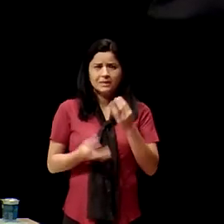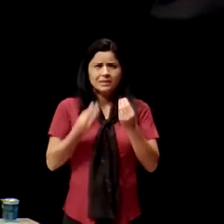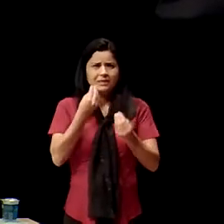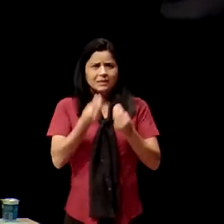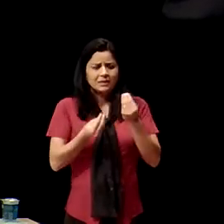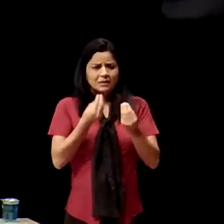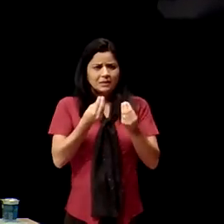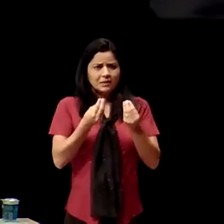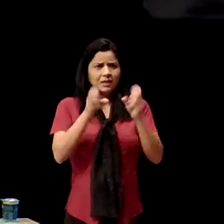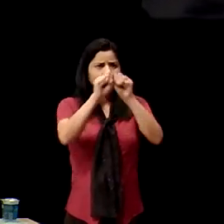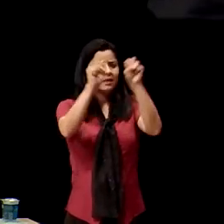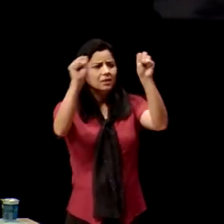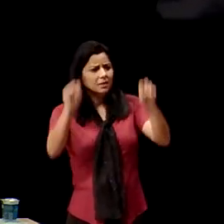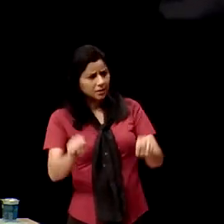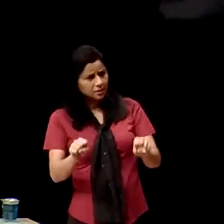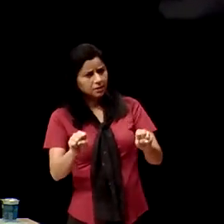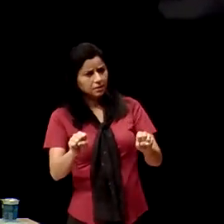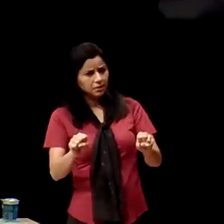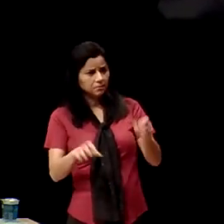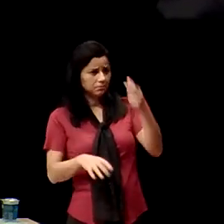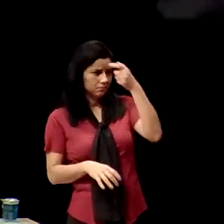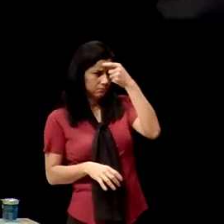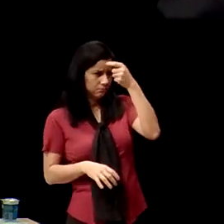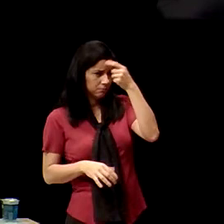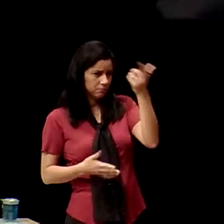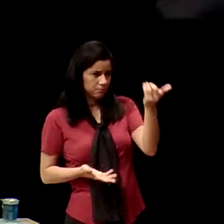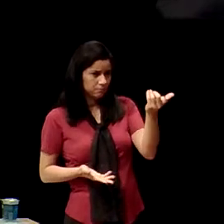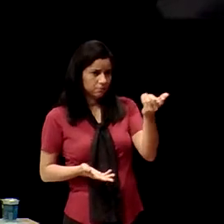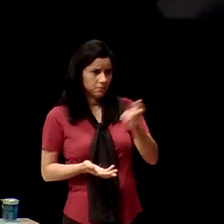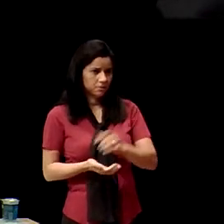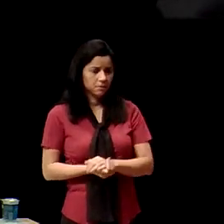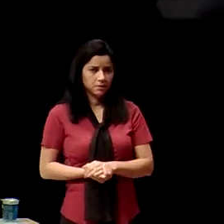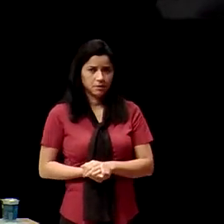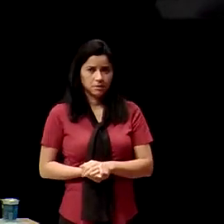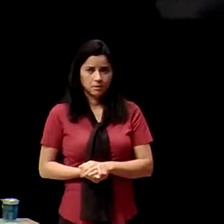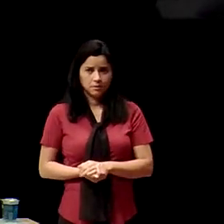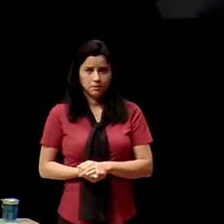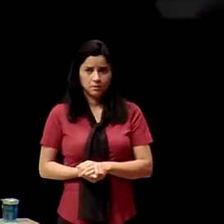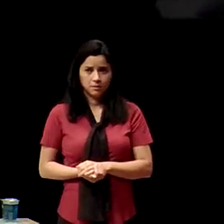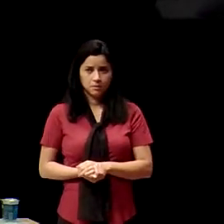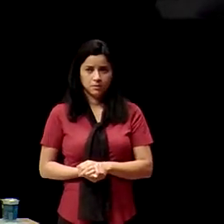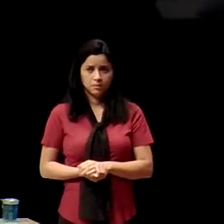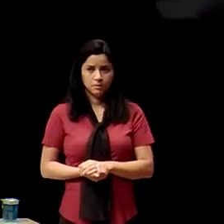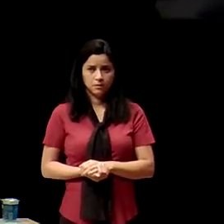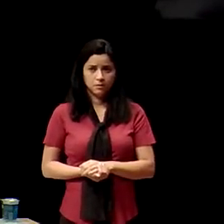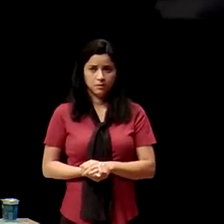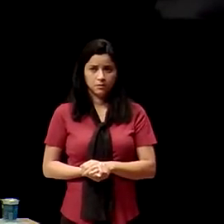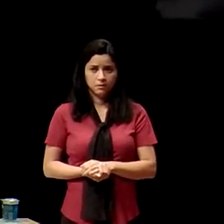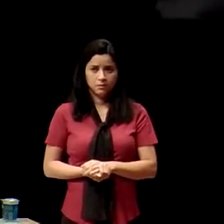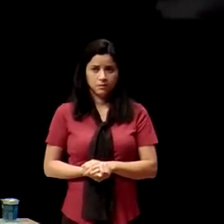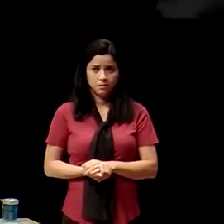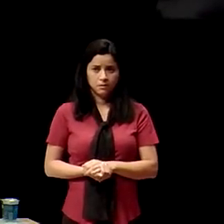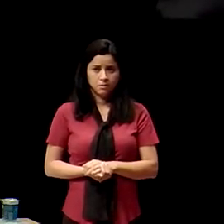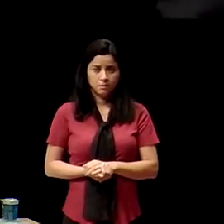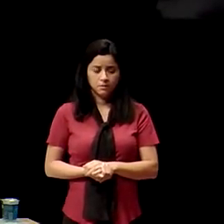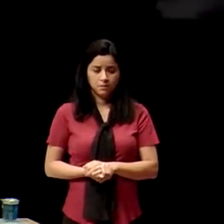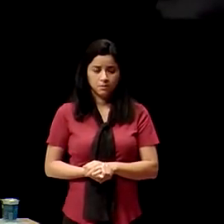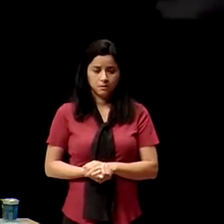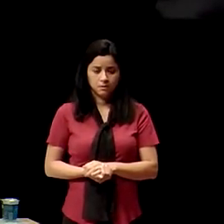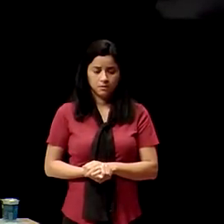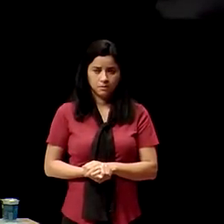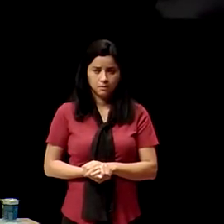um sistema intelectual. Provides the debate on the mission of